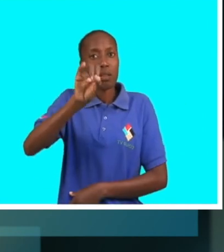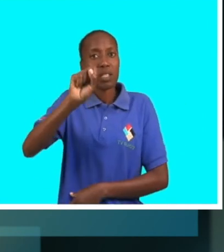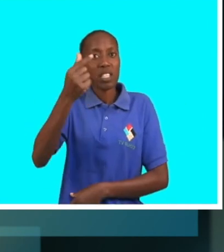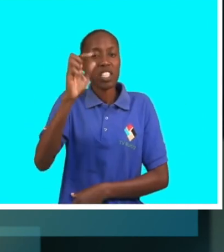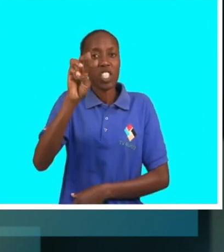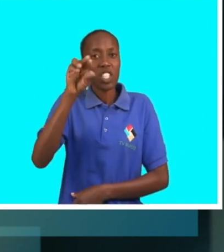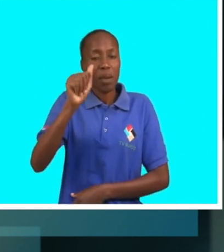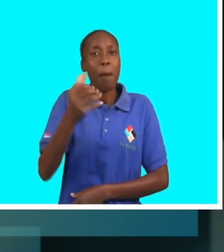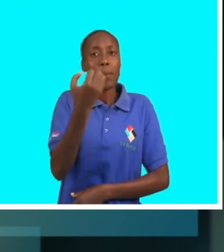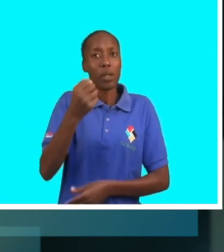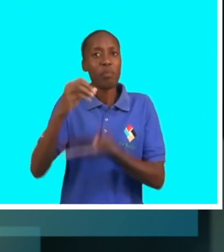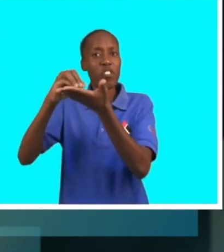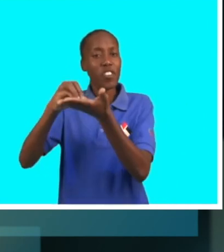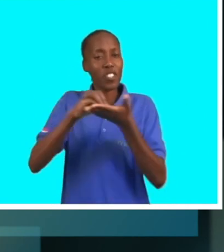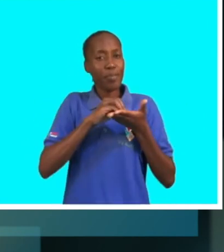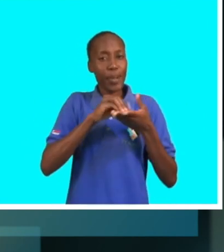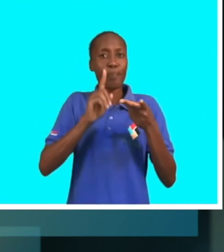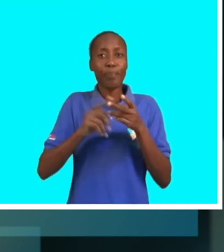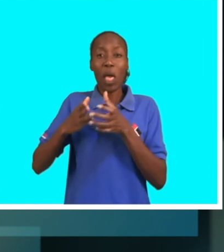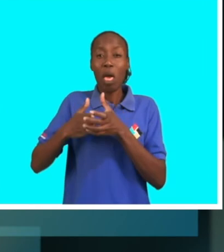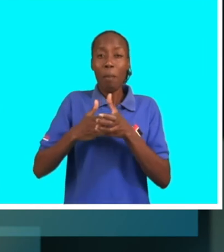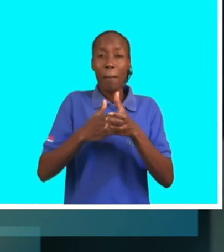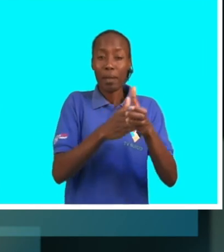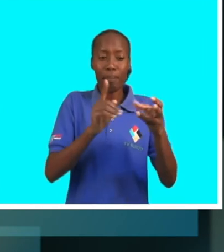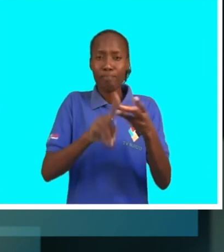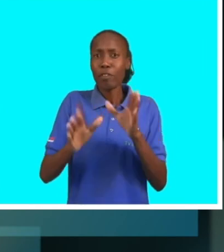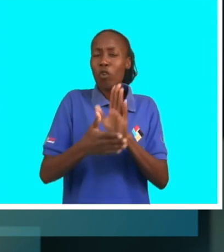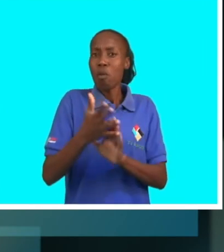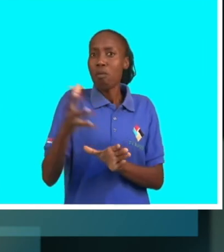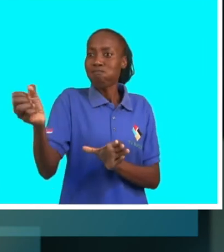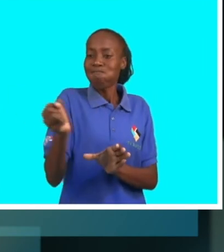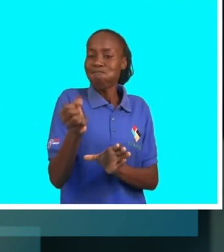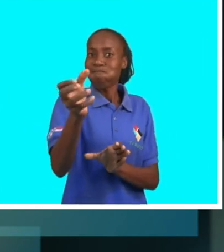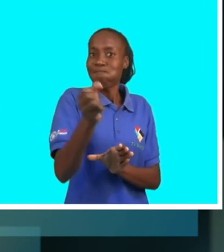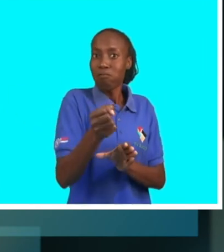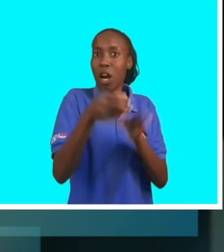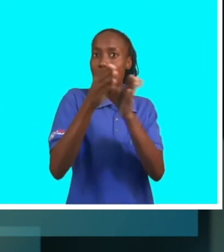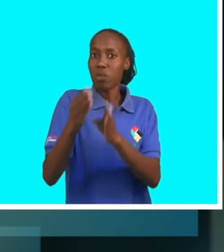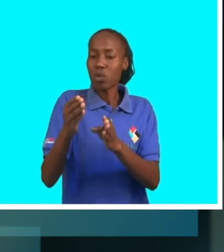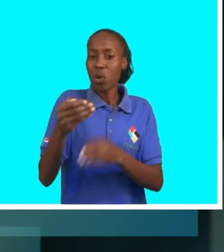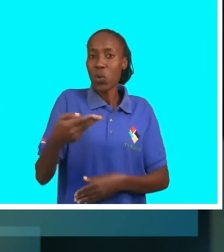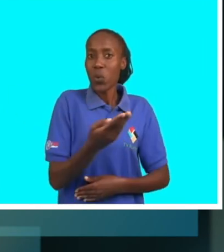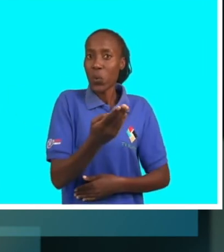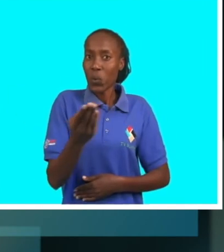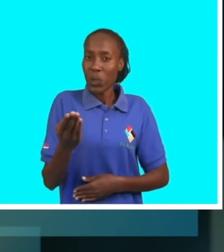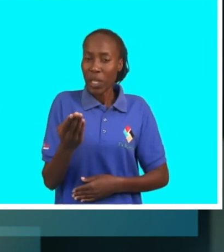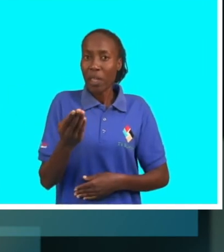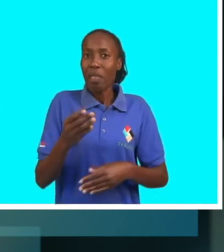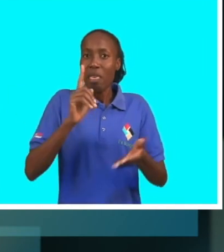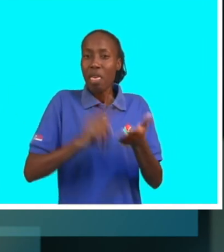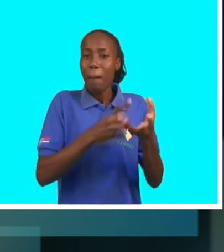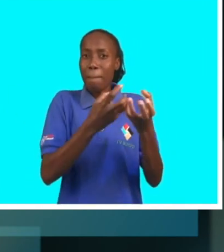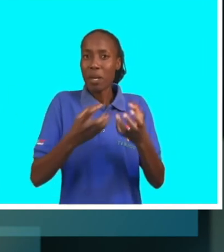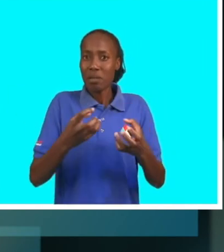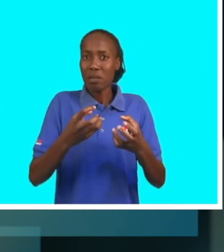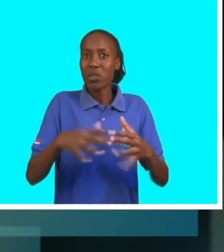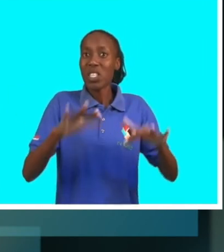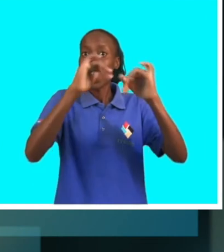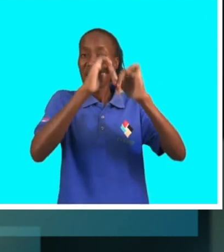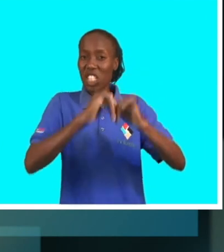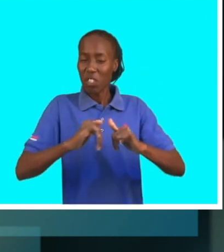acompanhar e integrar estas pessoas com estas necessidades especiais. Então,